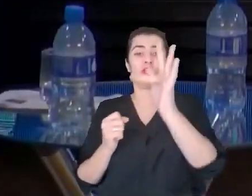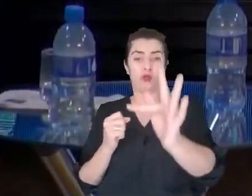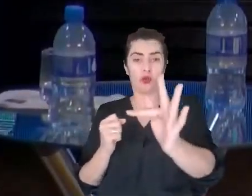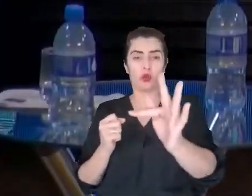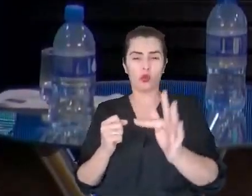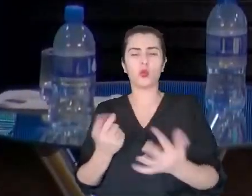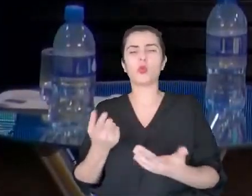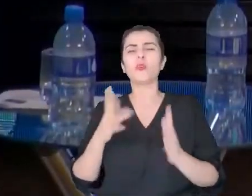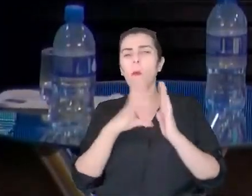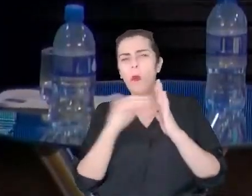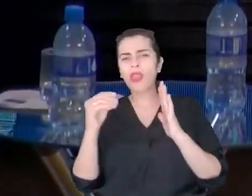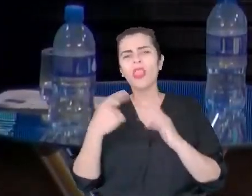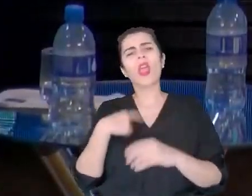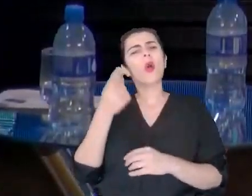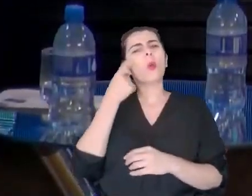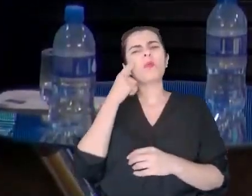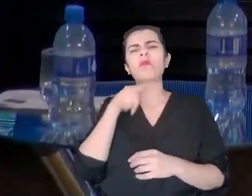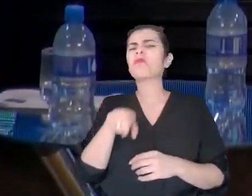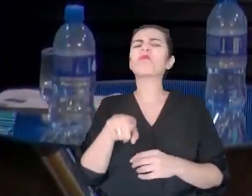vê